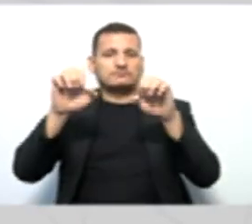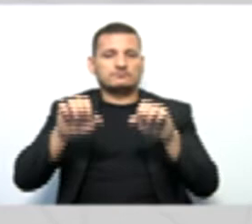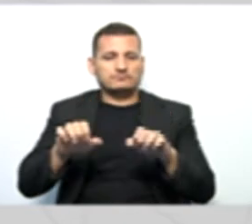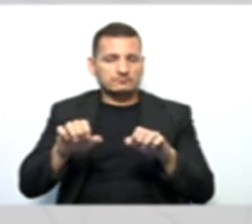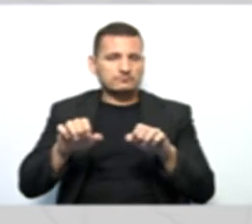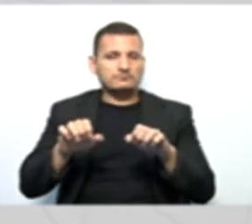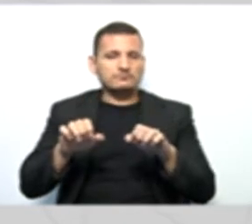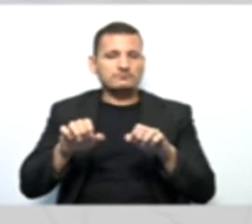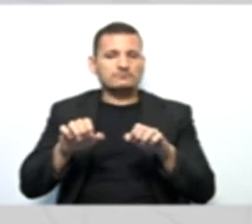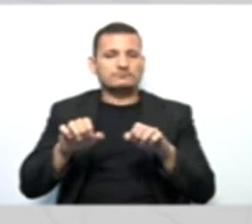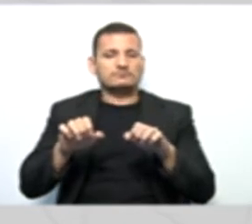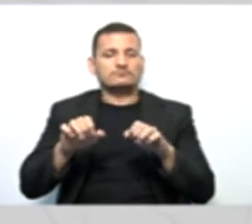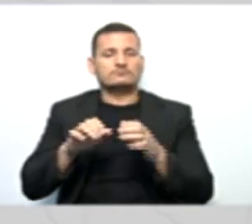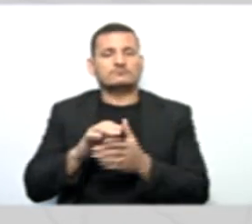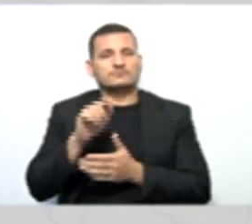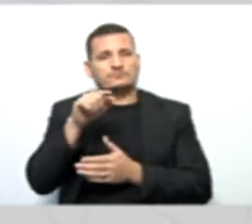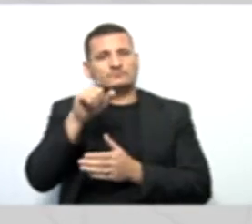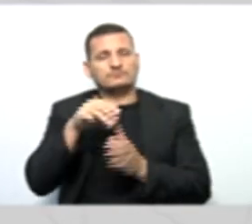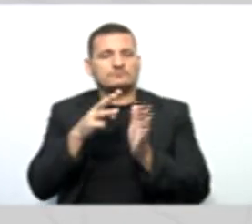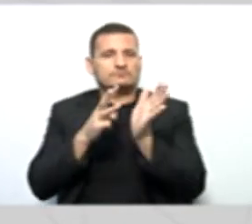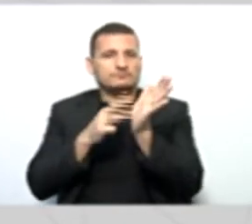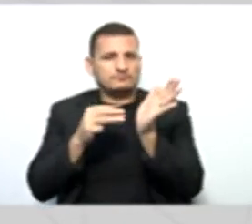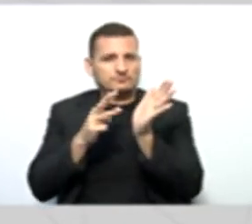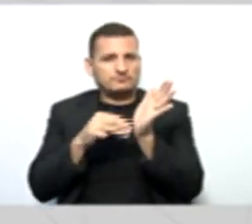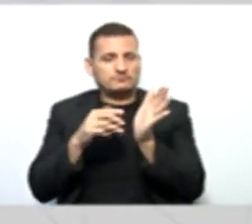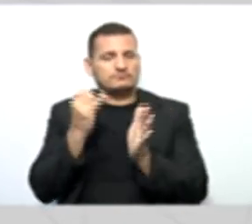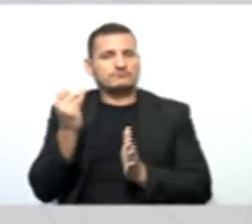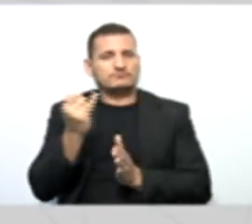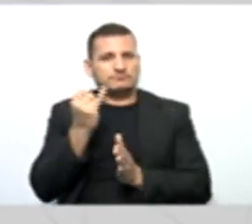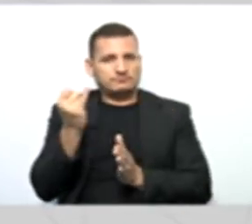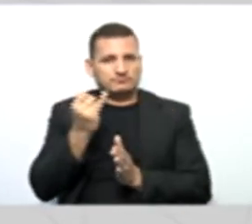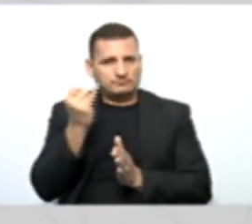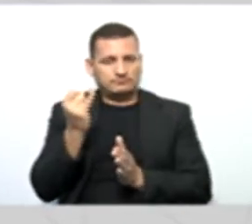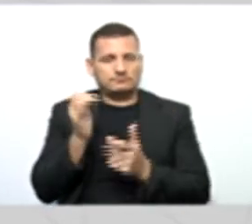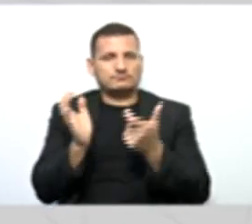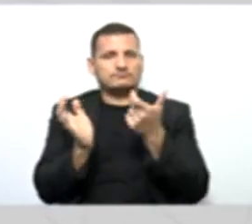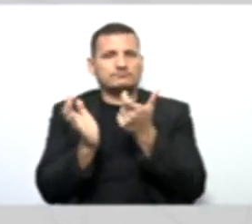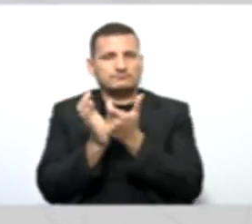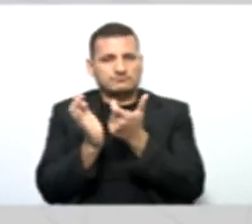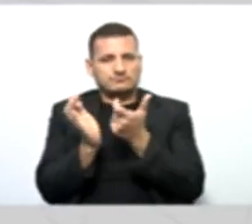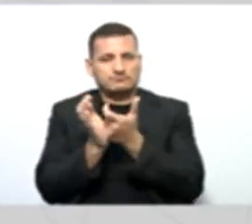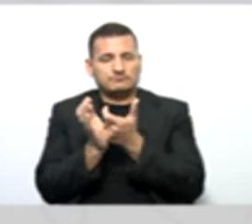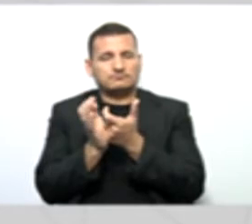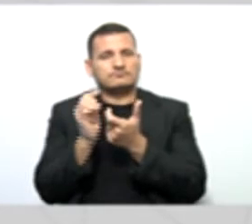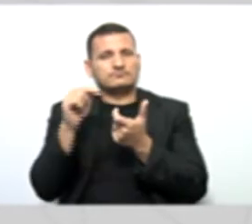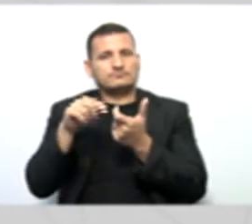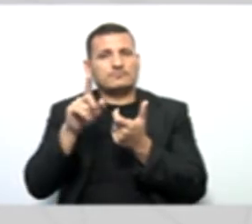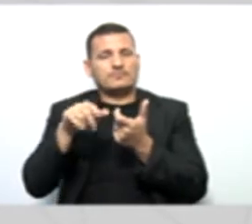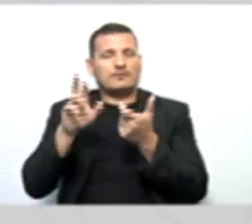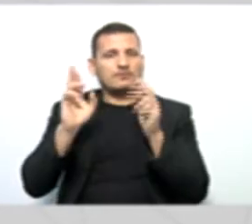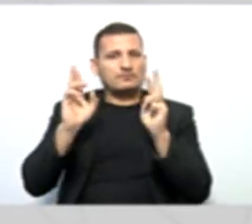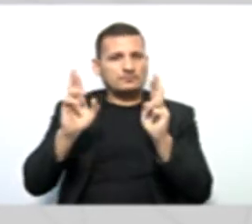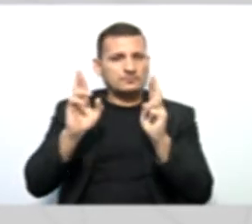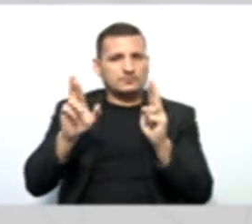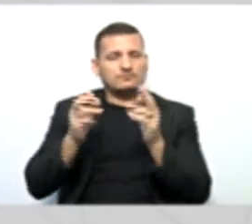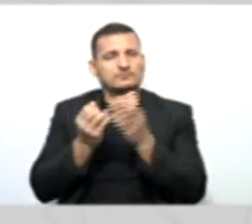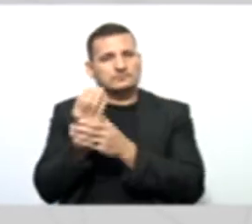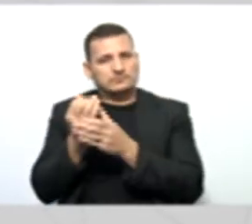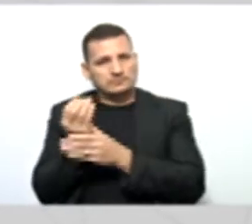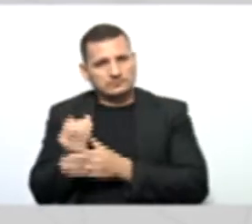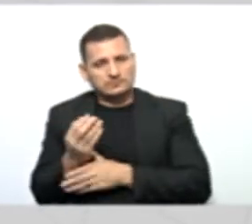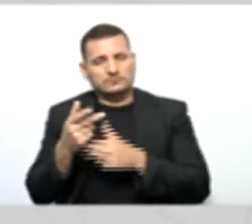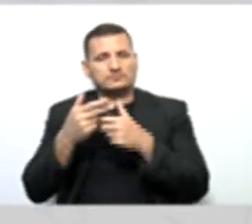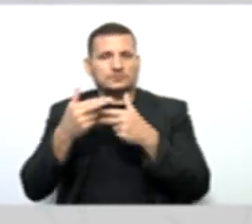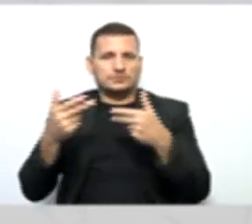para reforçar. Esse é um método muito importante da nossa classe. Ele que vai ser o responsável de criar os nossos